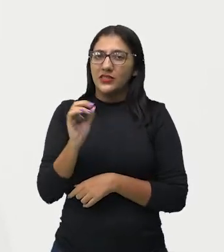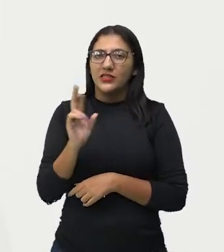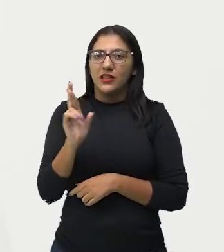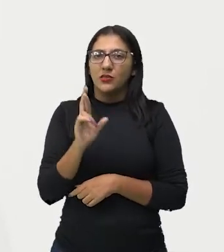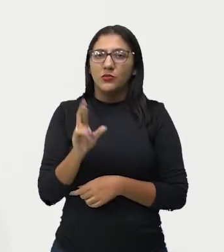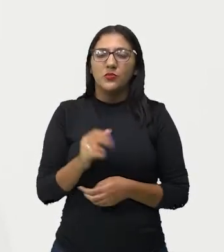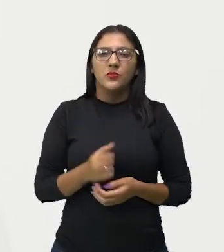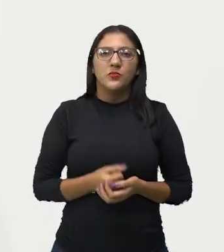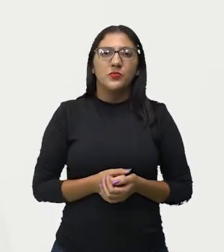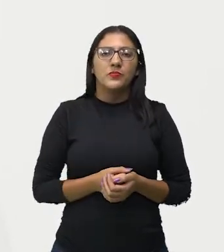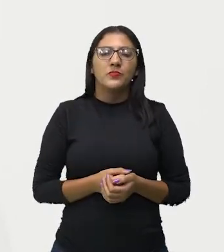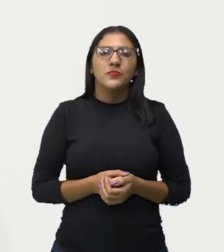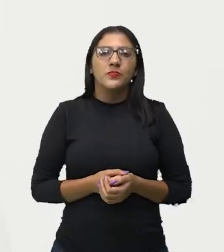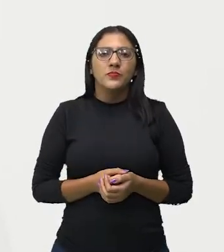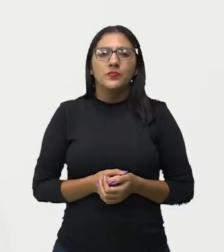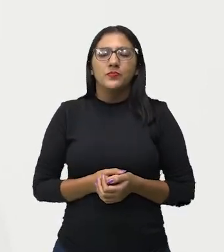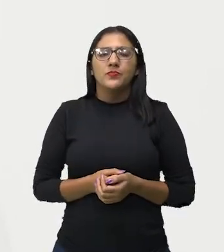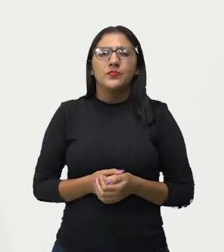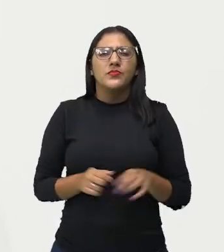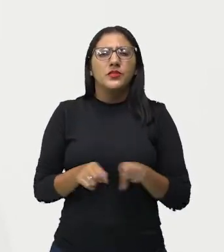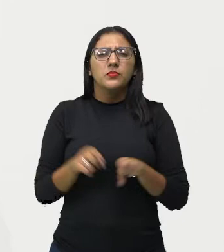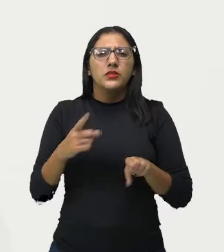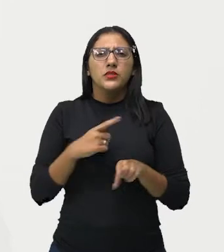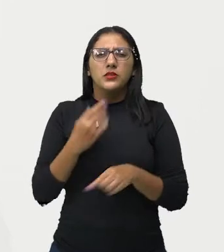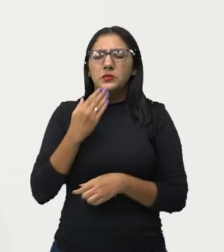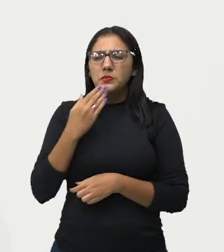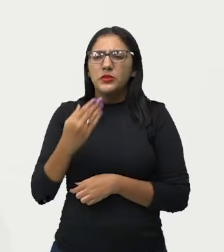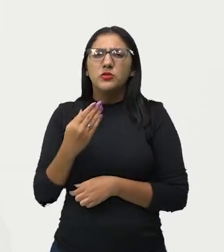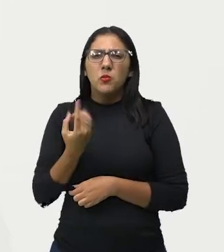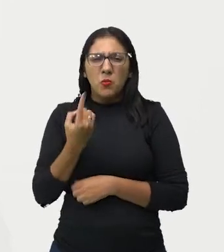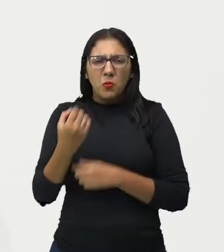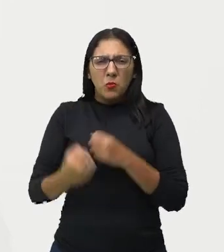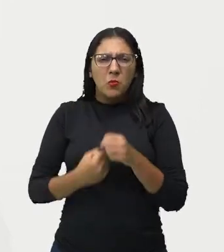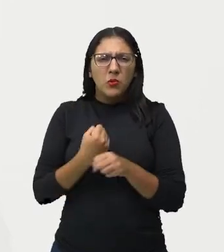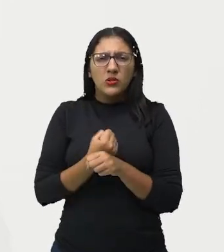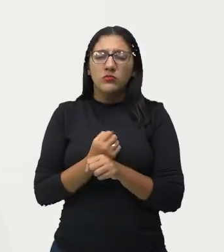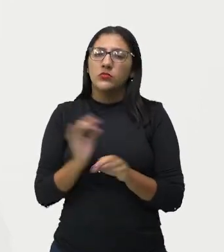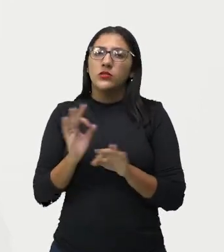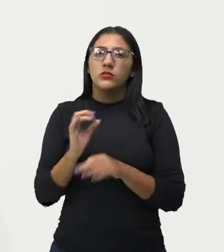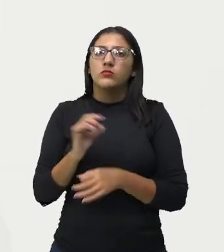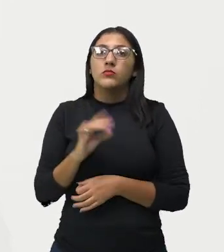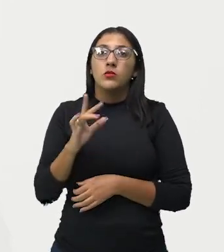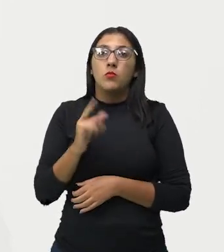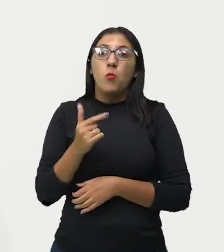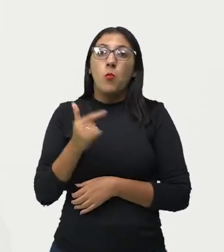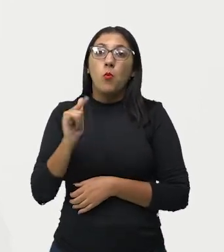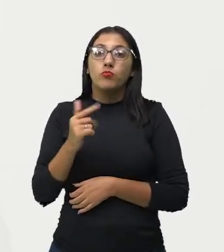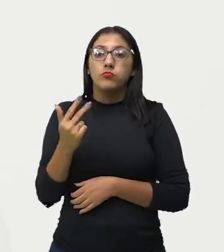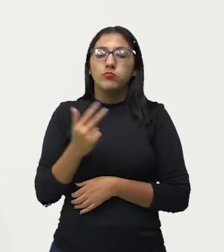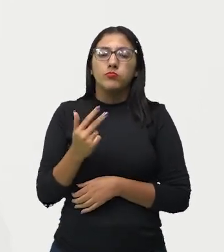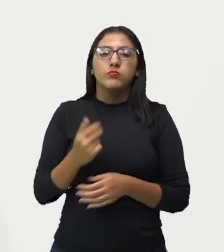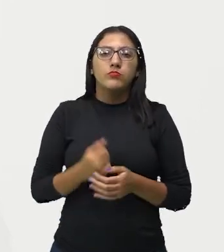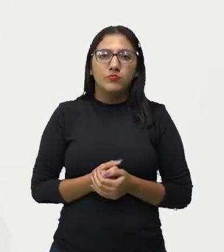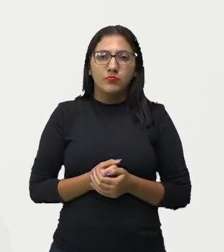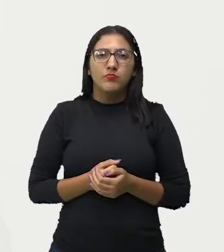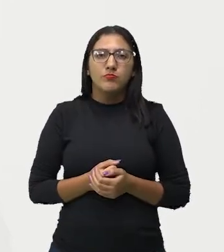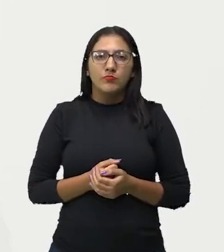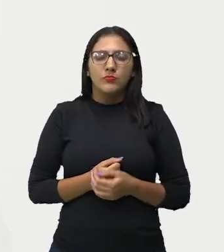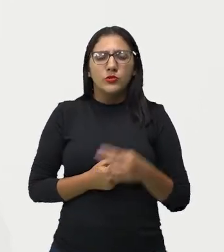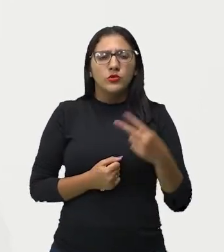né? Só que ele emprestou não foi só por um ano, né? Vamos ver então no segundo ano, quanto ele ficou no segundo ano desse